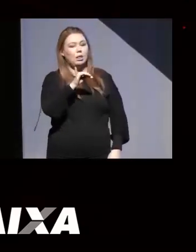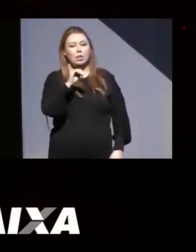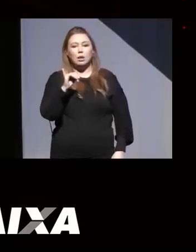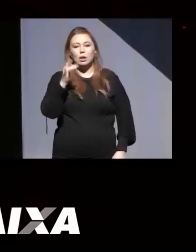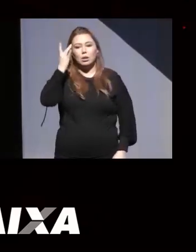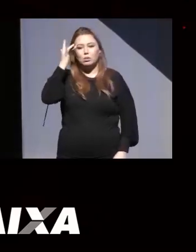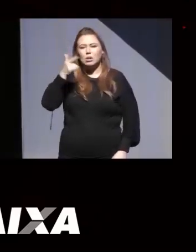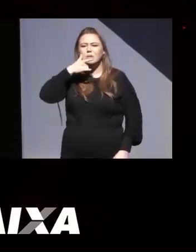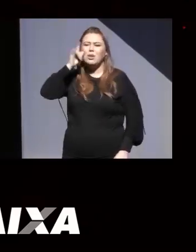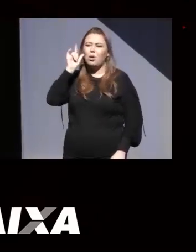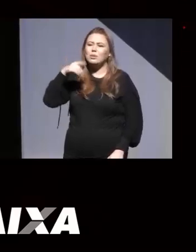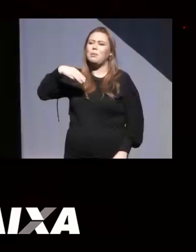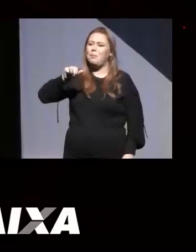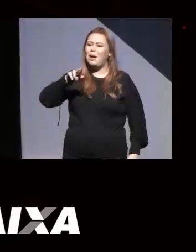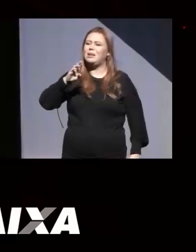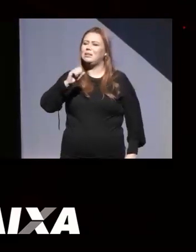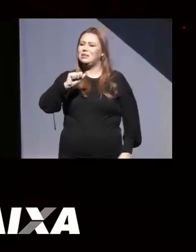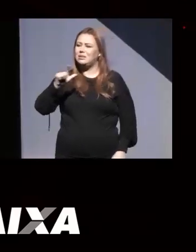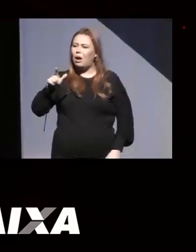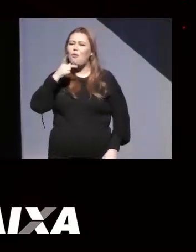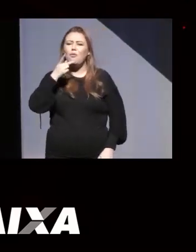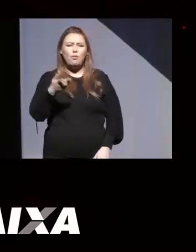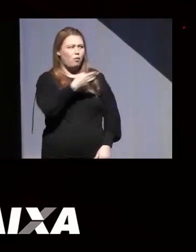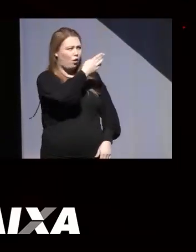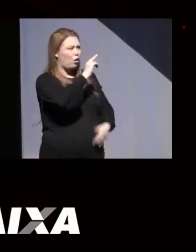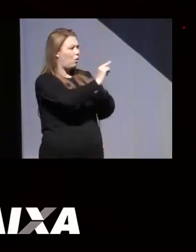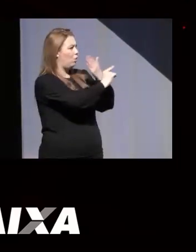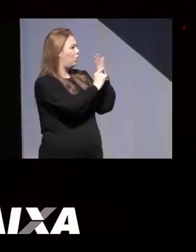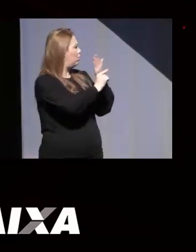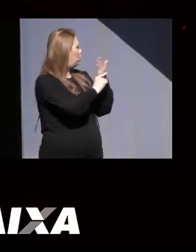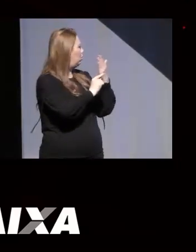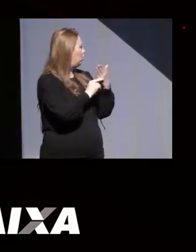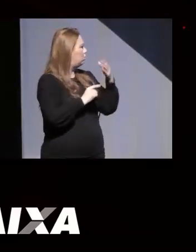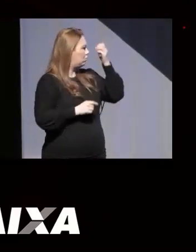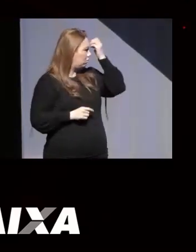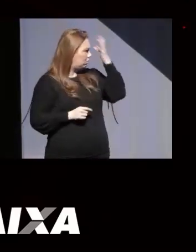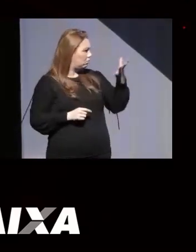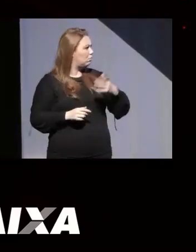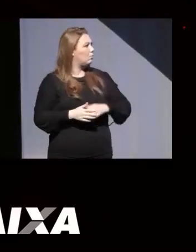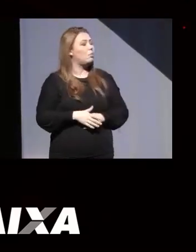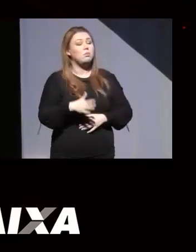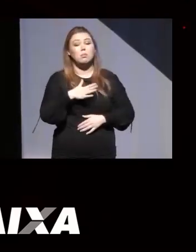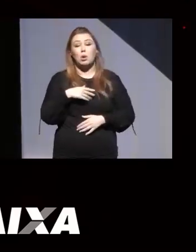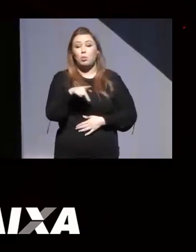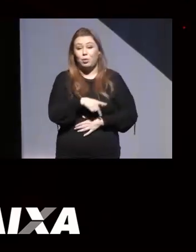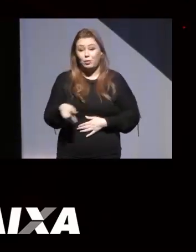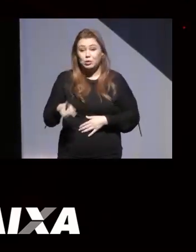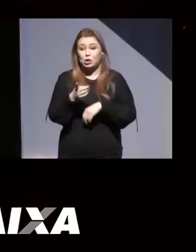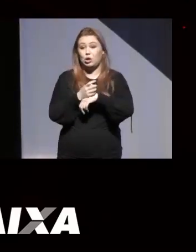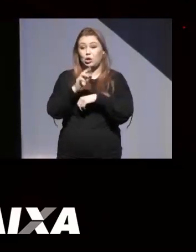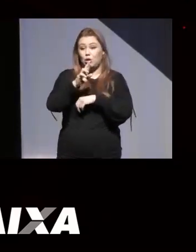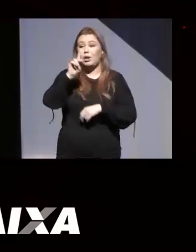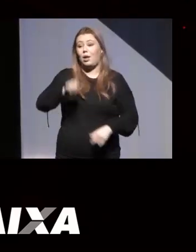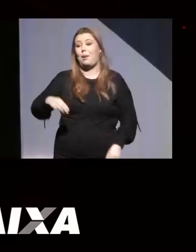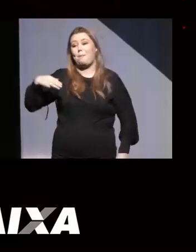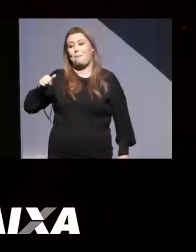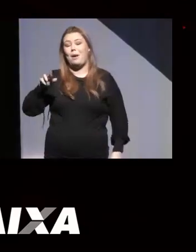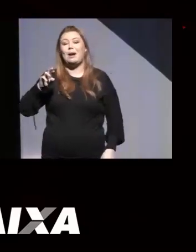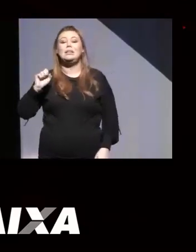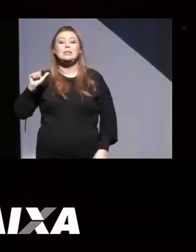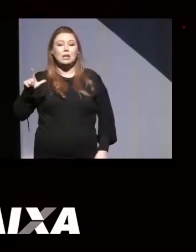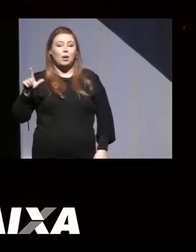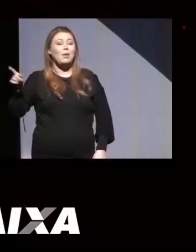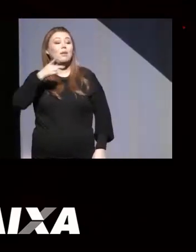ontem. Falou ontem, não? Não lembro, mas então. Marçal foi meu professor de doutorado e ele falou para mim,